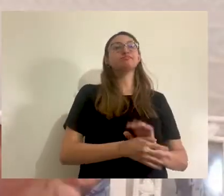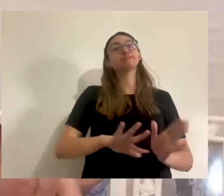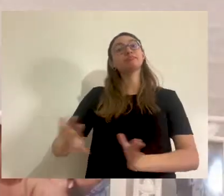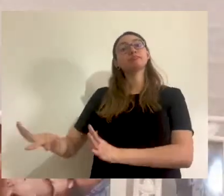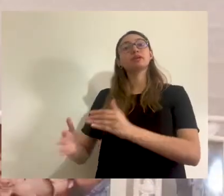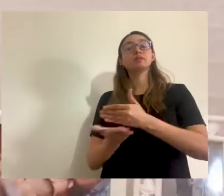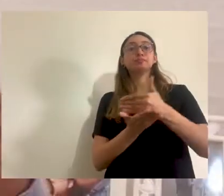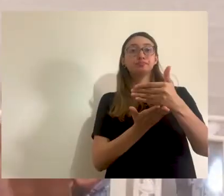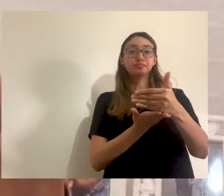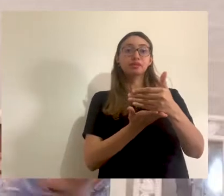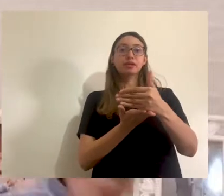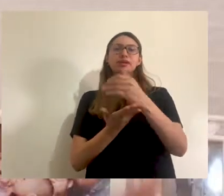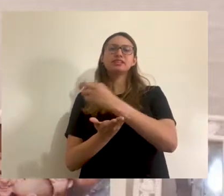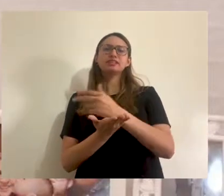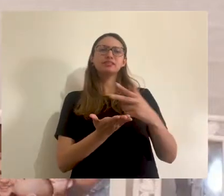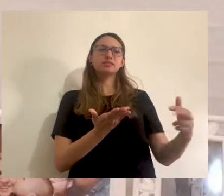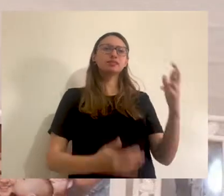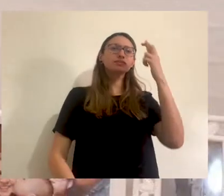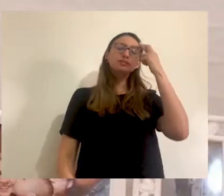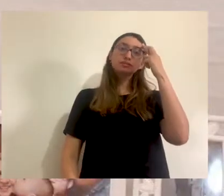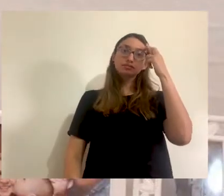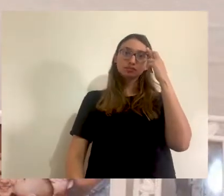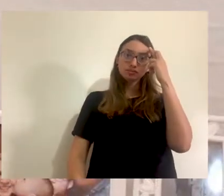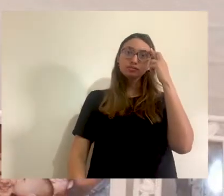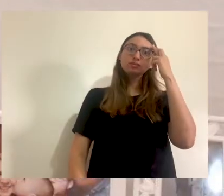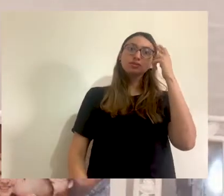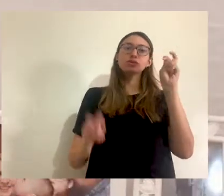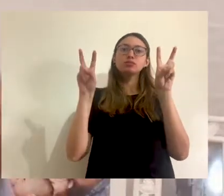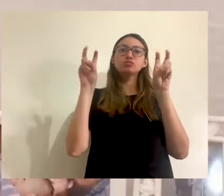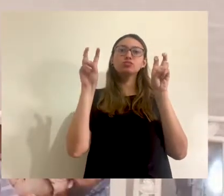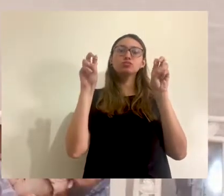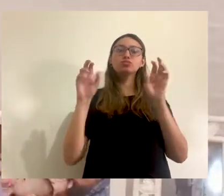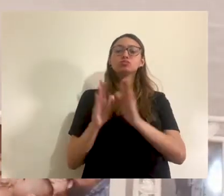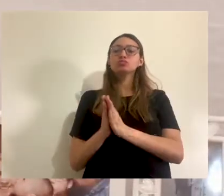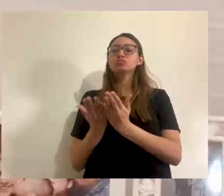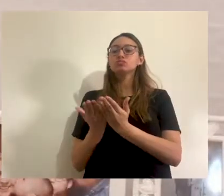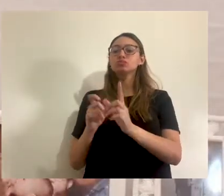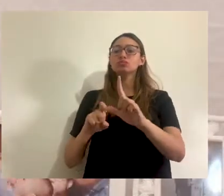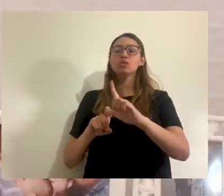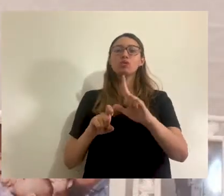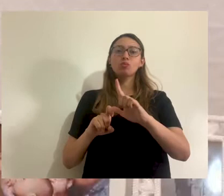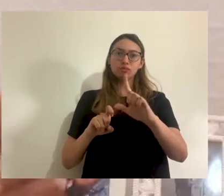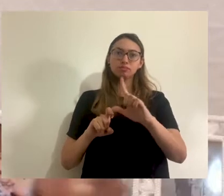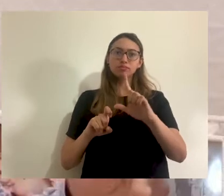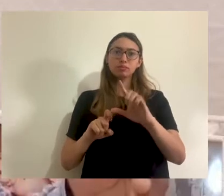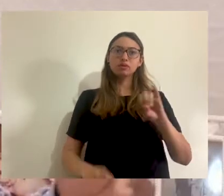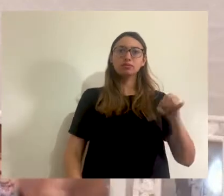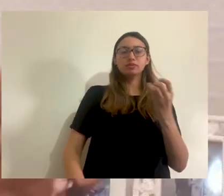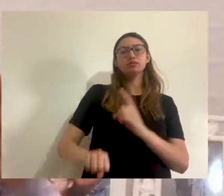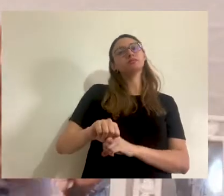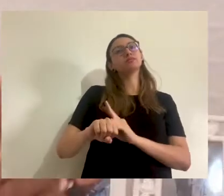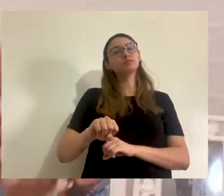dando início a uma série de reflexões sobre o livro de Lucas. Nós vamos aproveitar esse